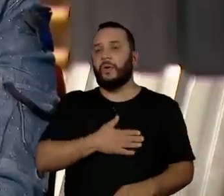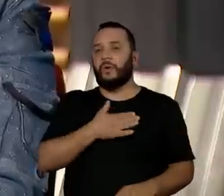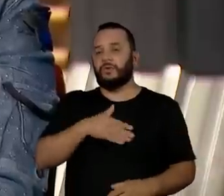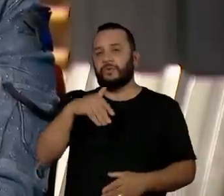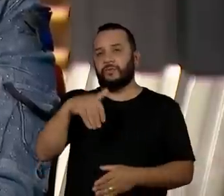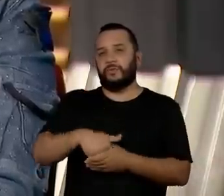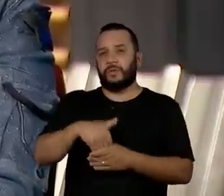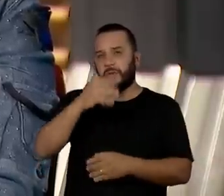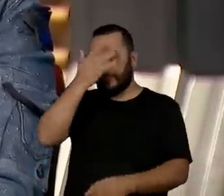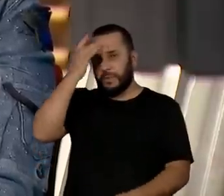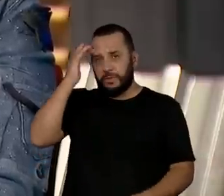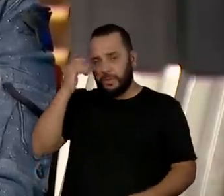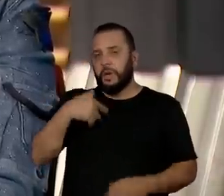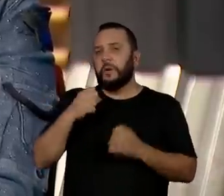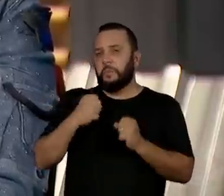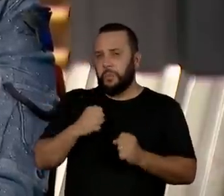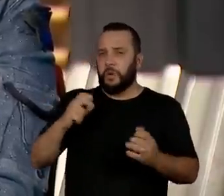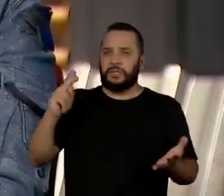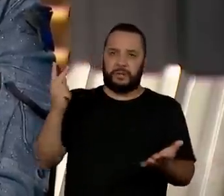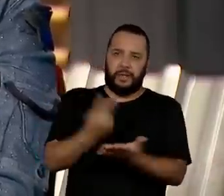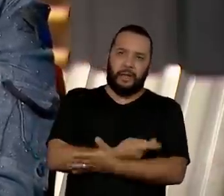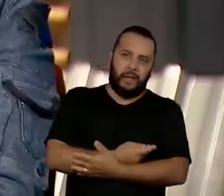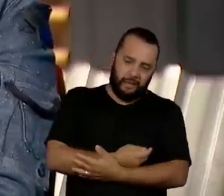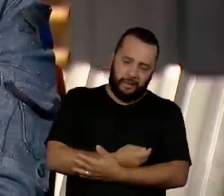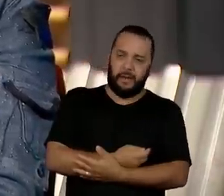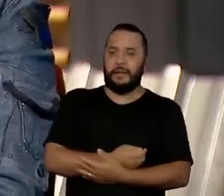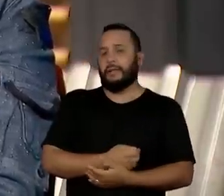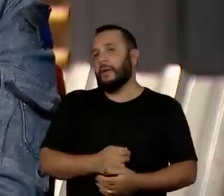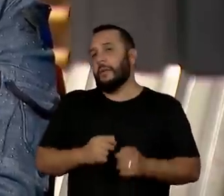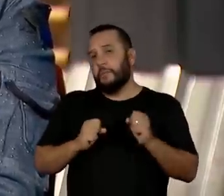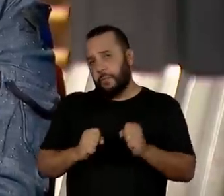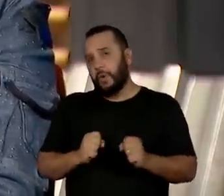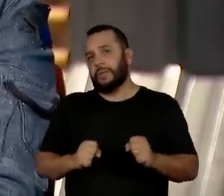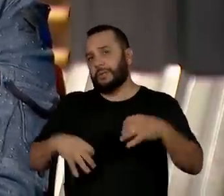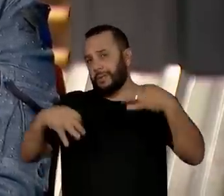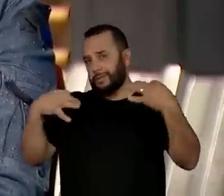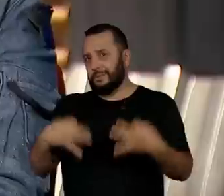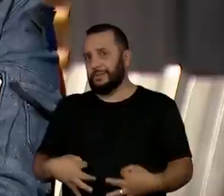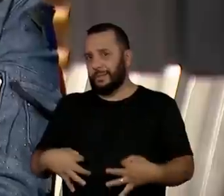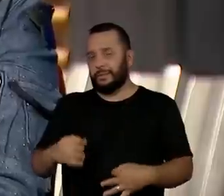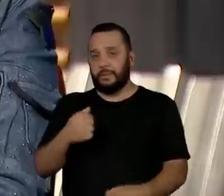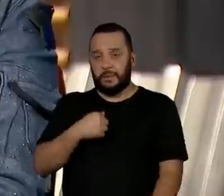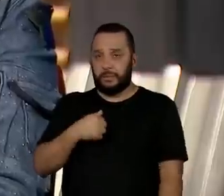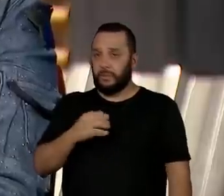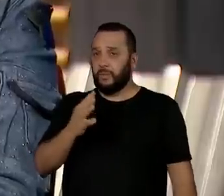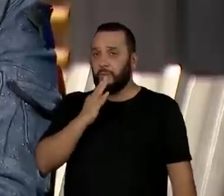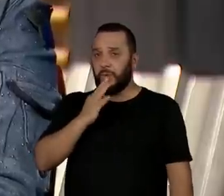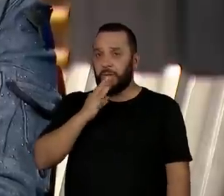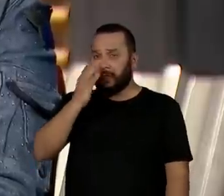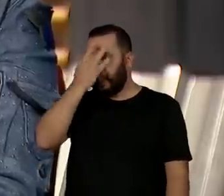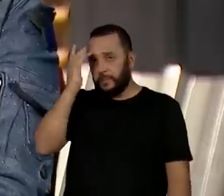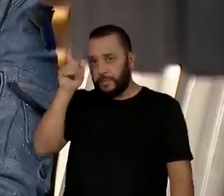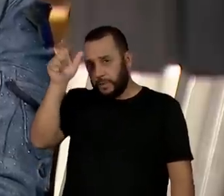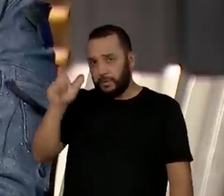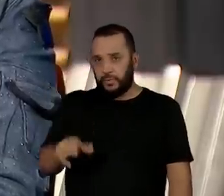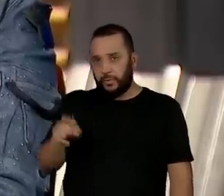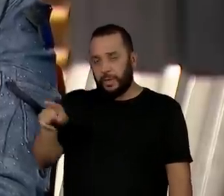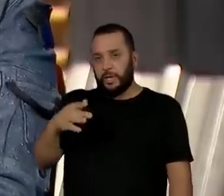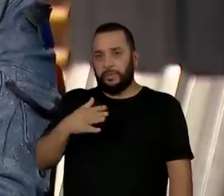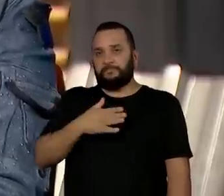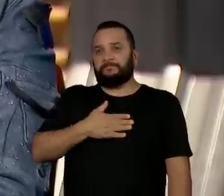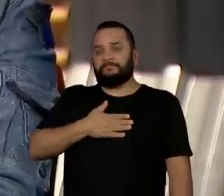posso estar errada eu posso estar certa mas eu conheço a pessoa e pela pessoa